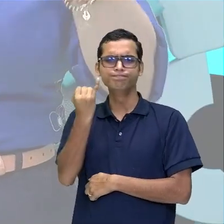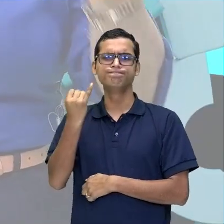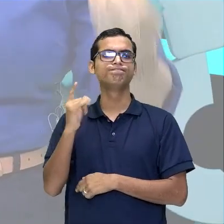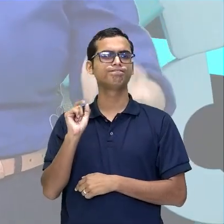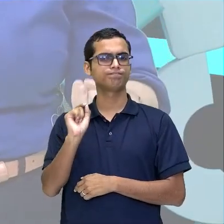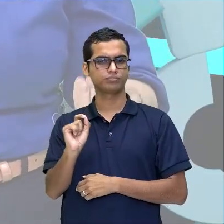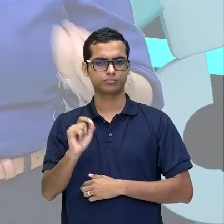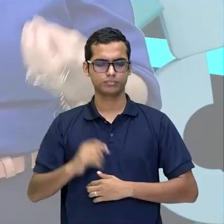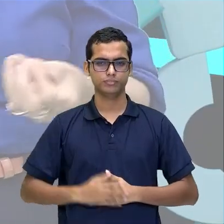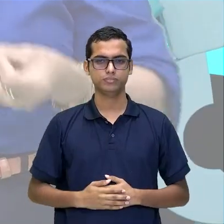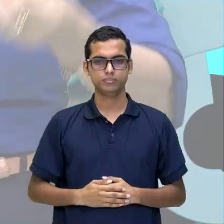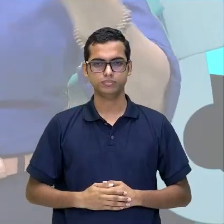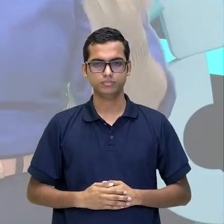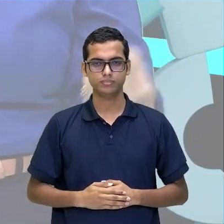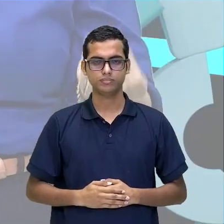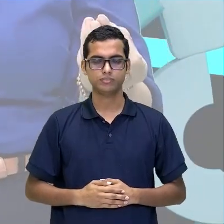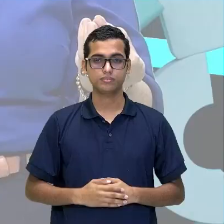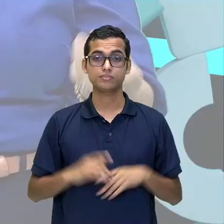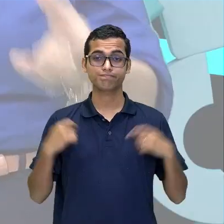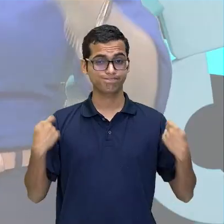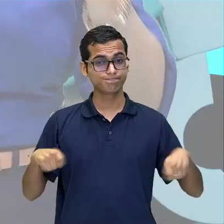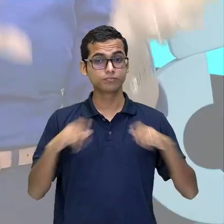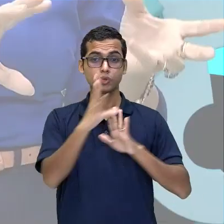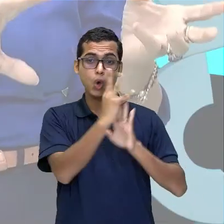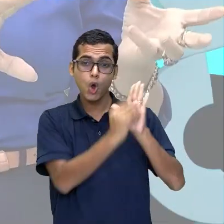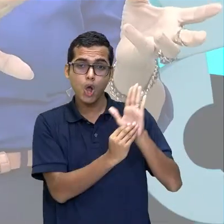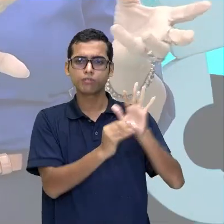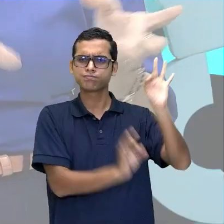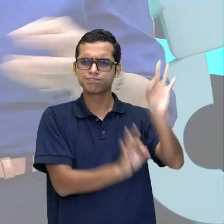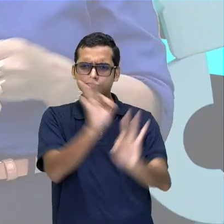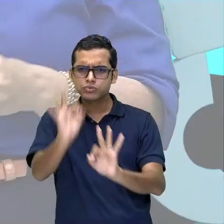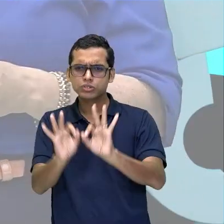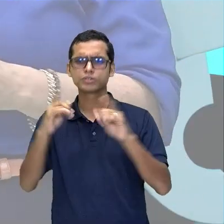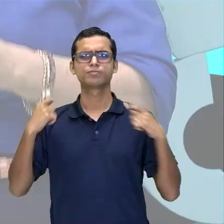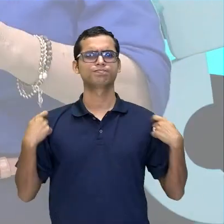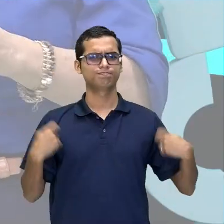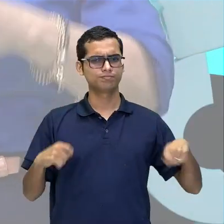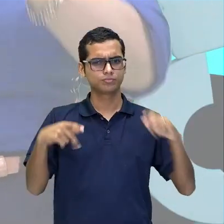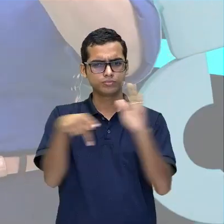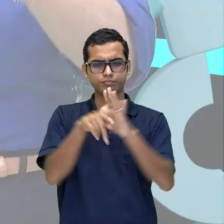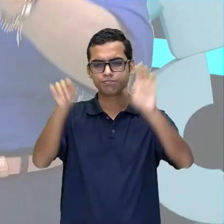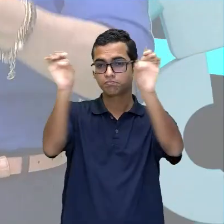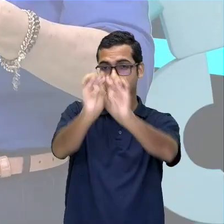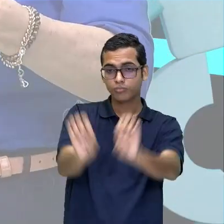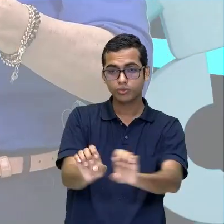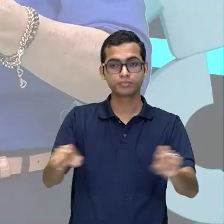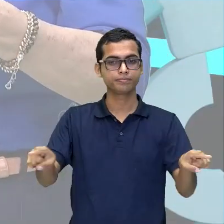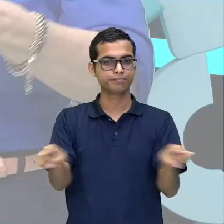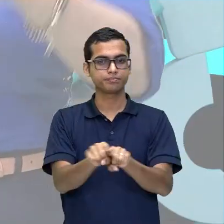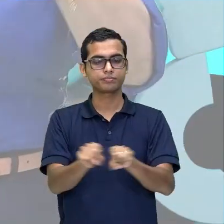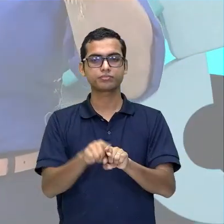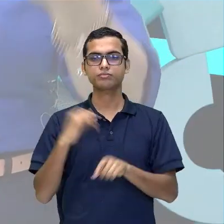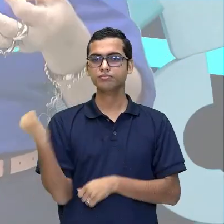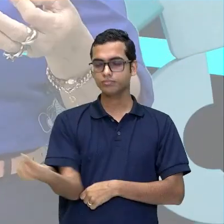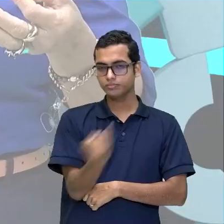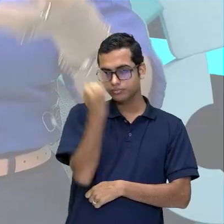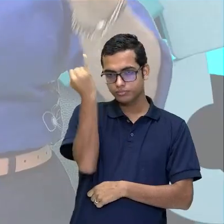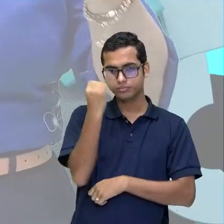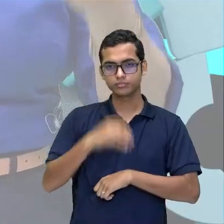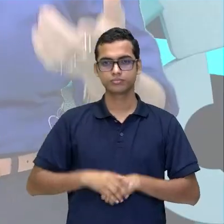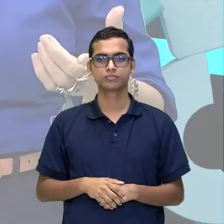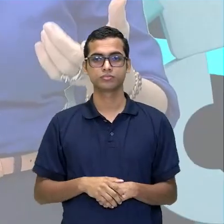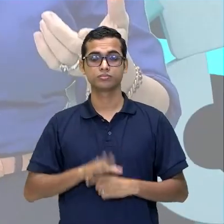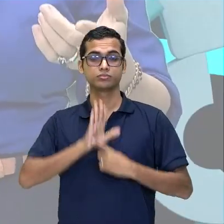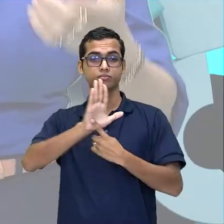entender? É fundamental planejar o conteúdo e a estrutura. Então, isso vai incluir definir